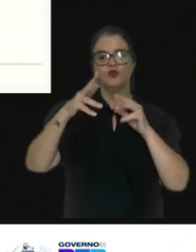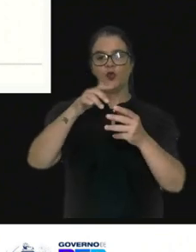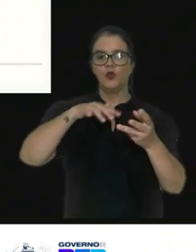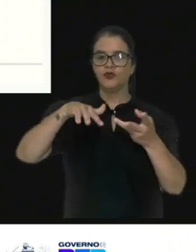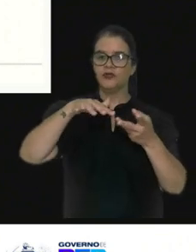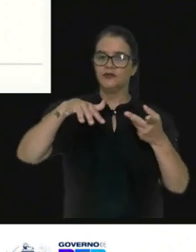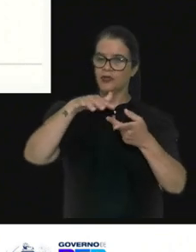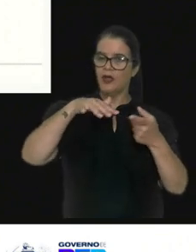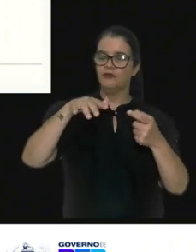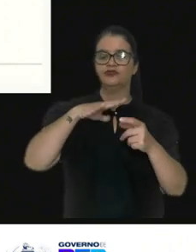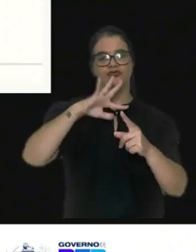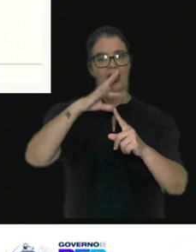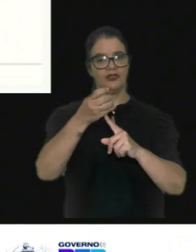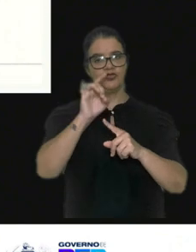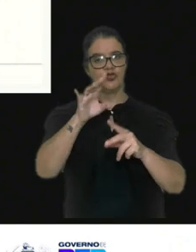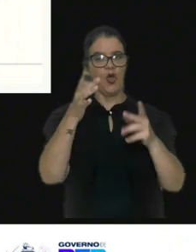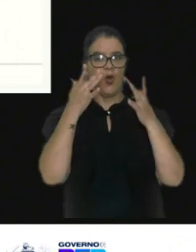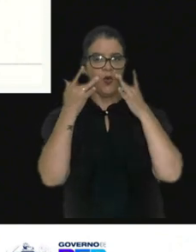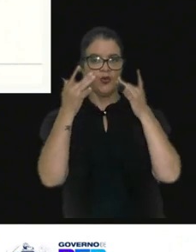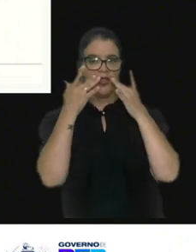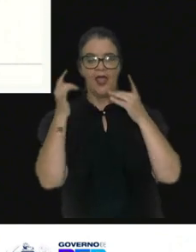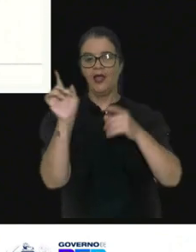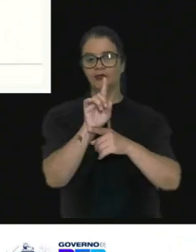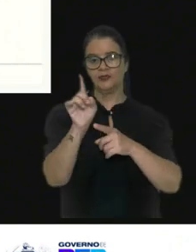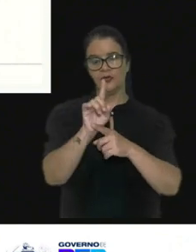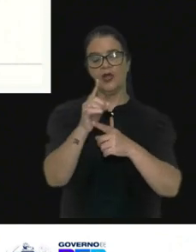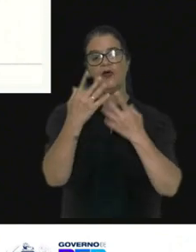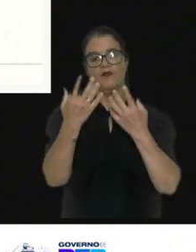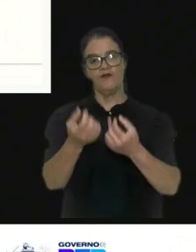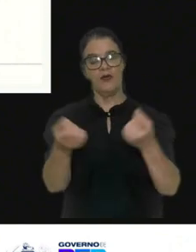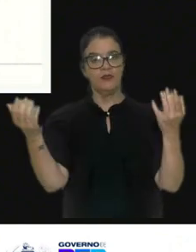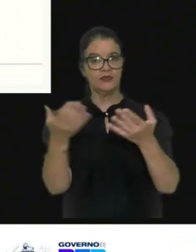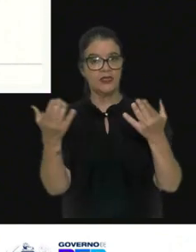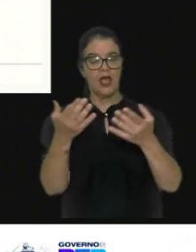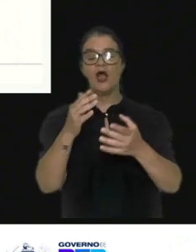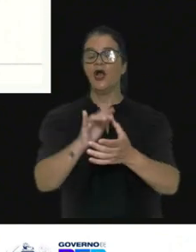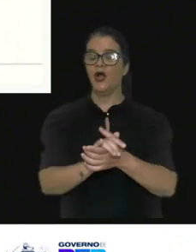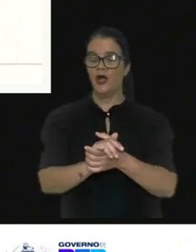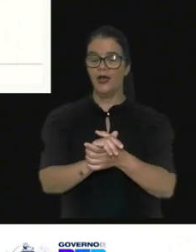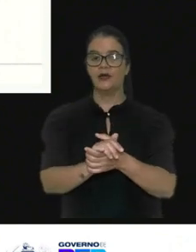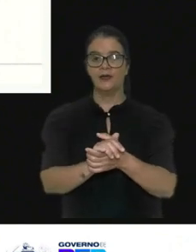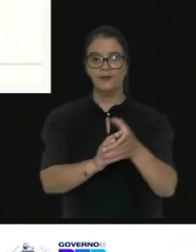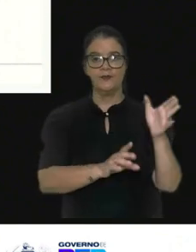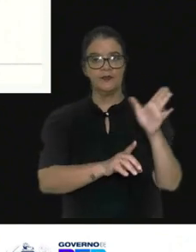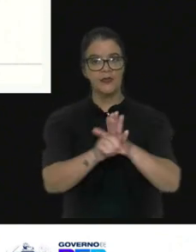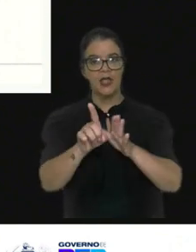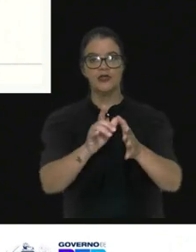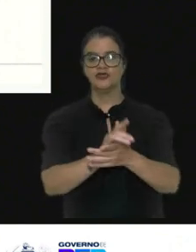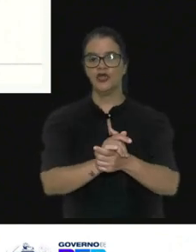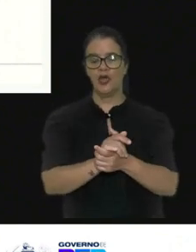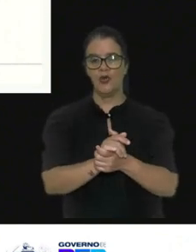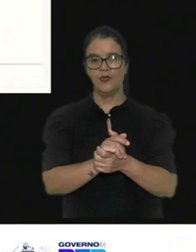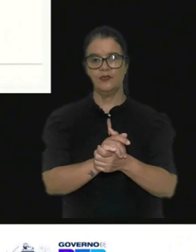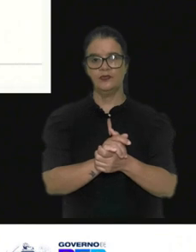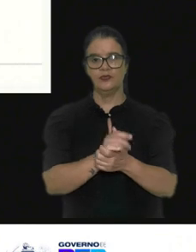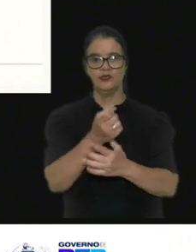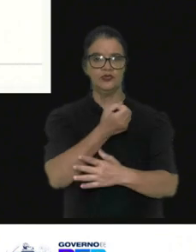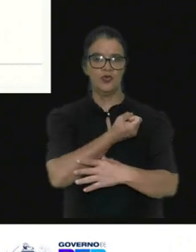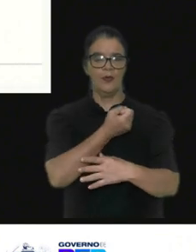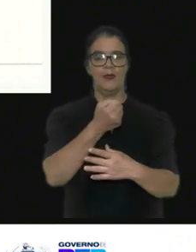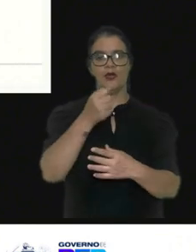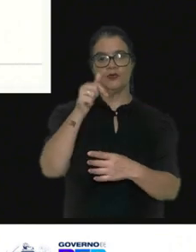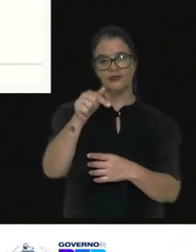o teatro. Vamos agora para a questão de número